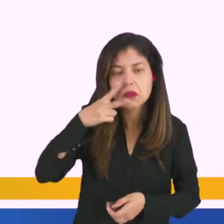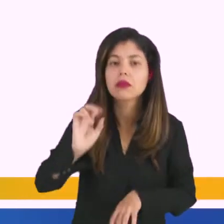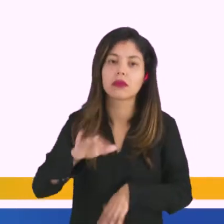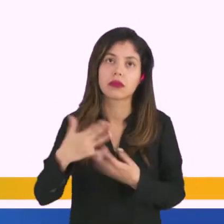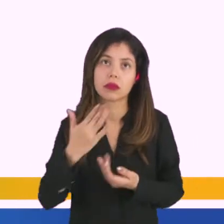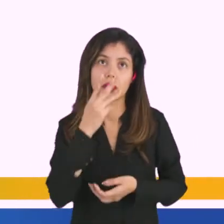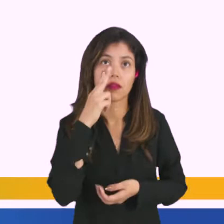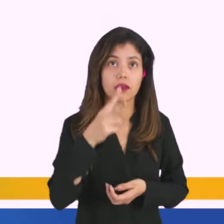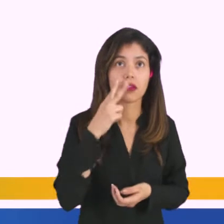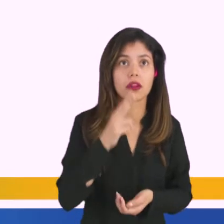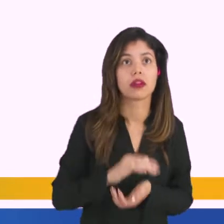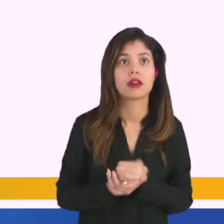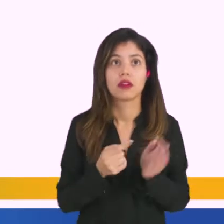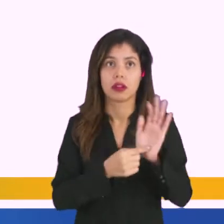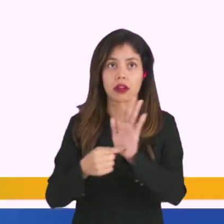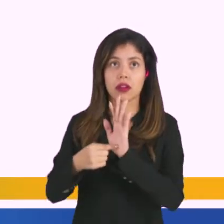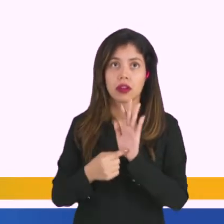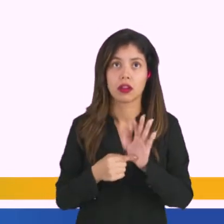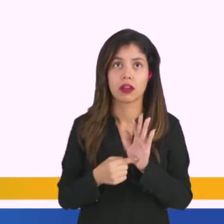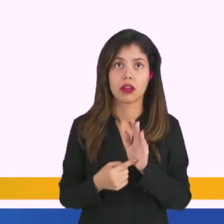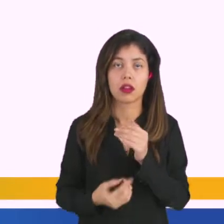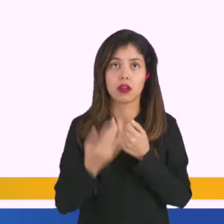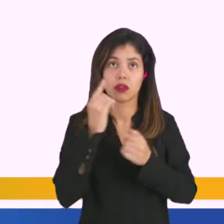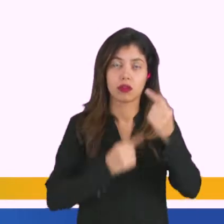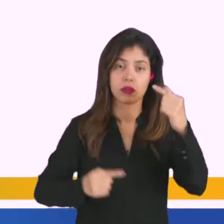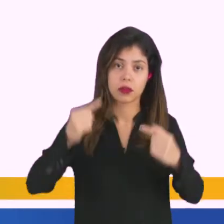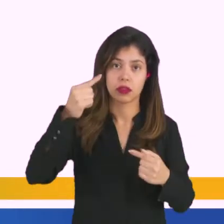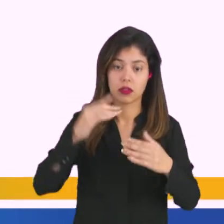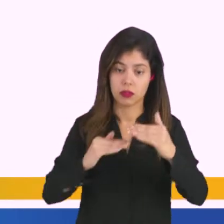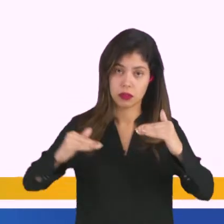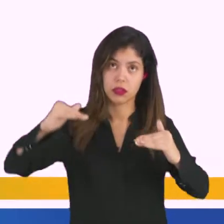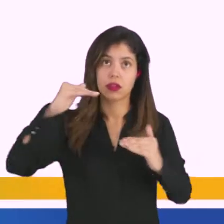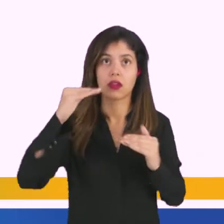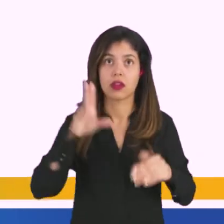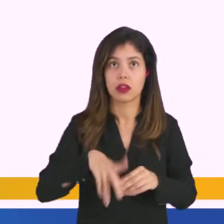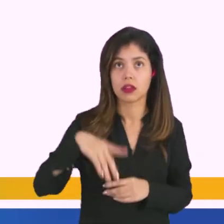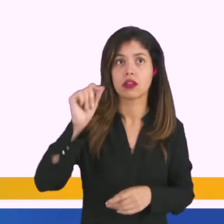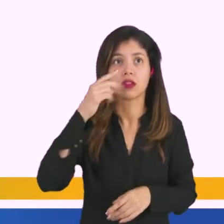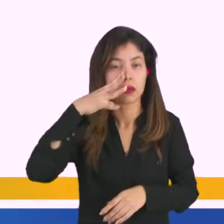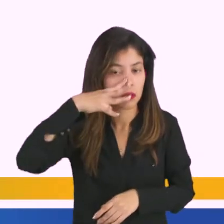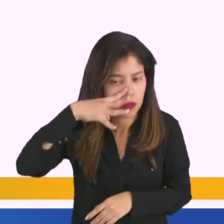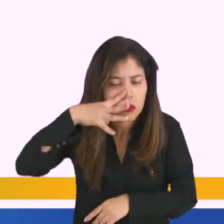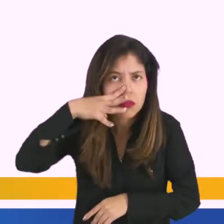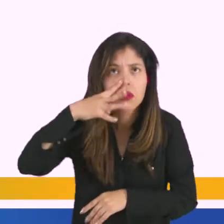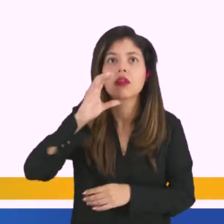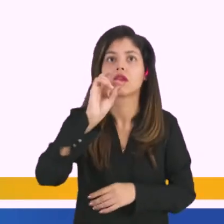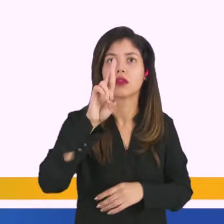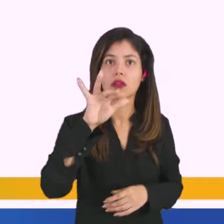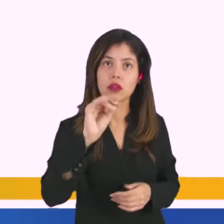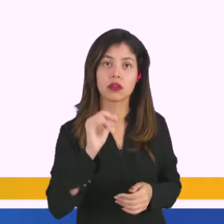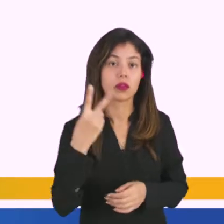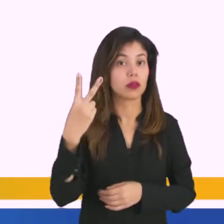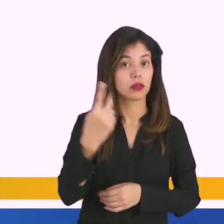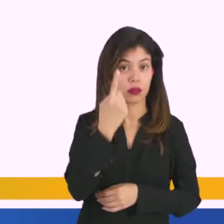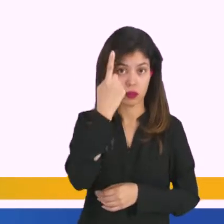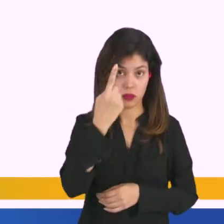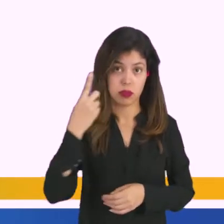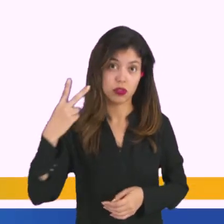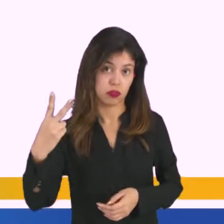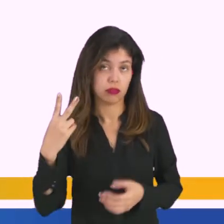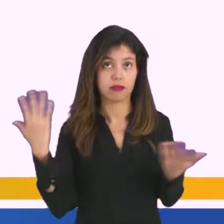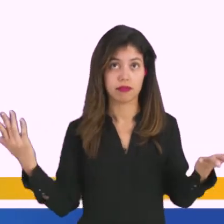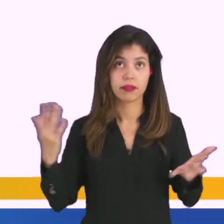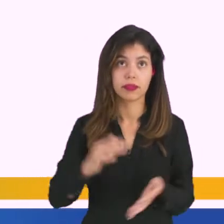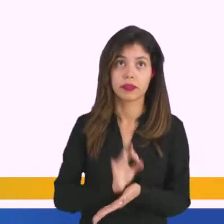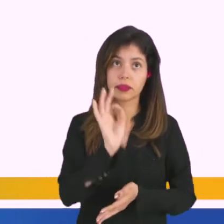a face que vai ficar exposta na parte superior, a chance dessa observação ser coroa é de 1 em 2,